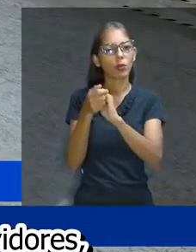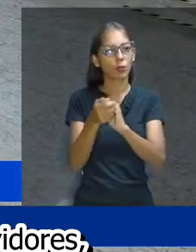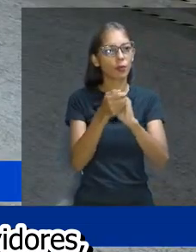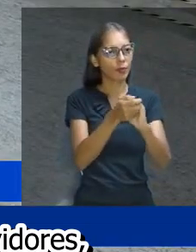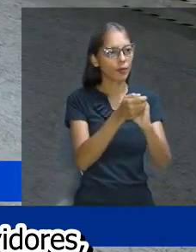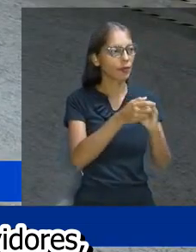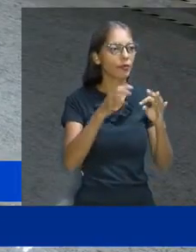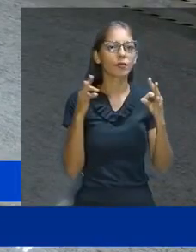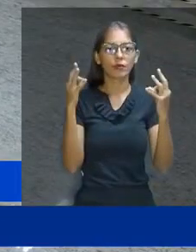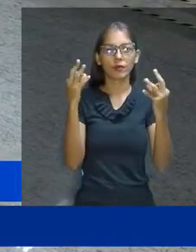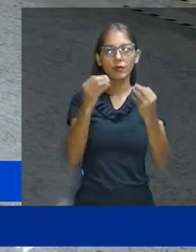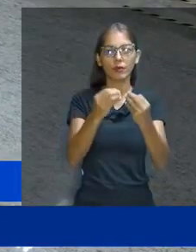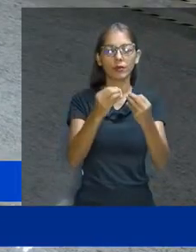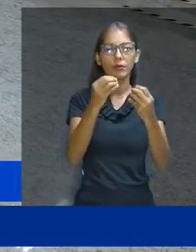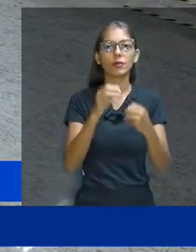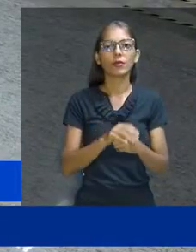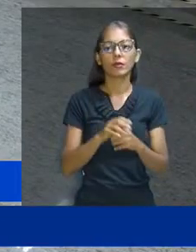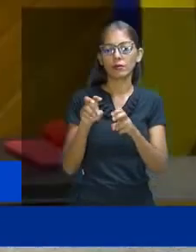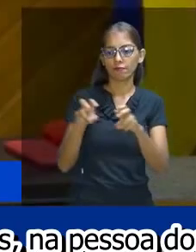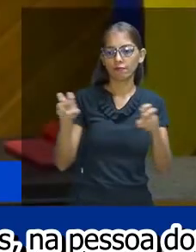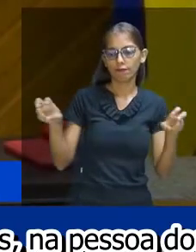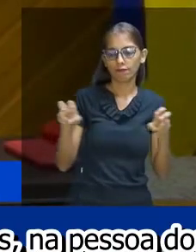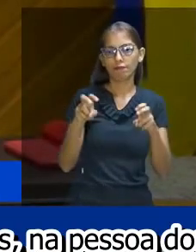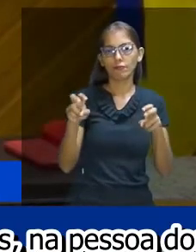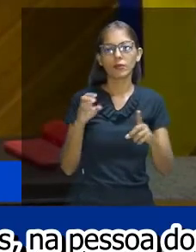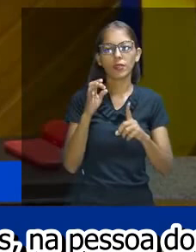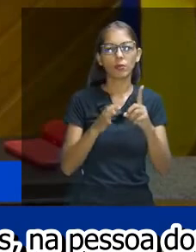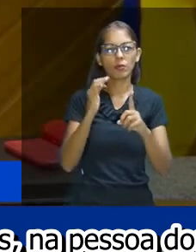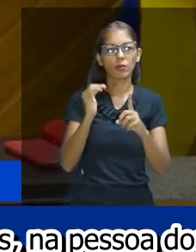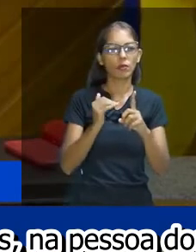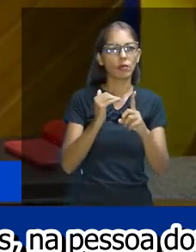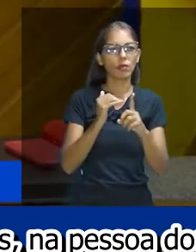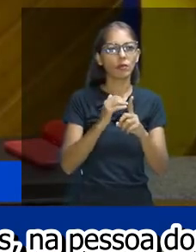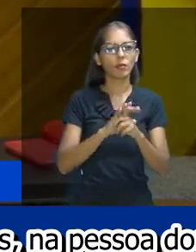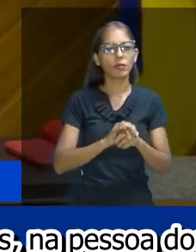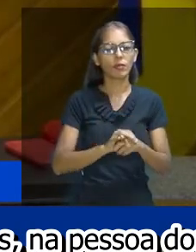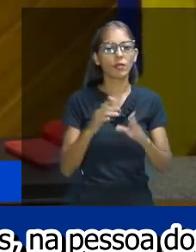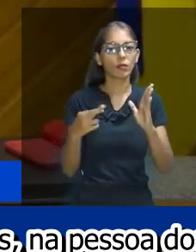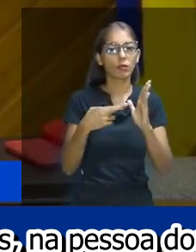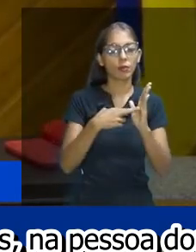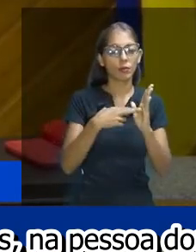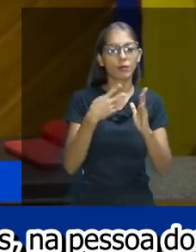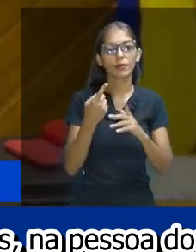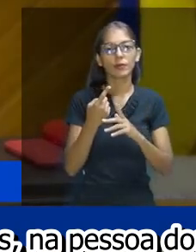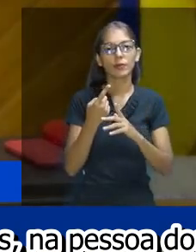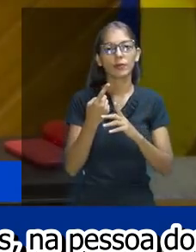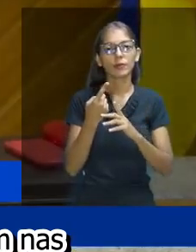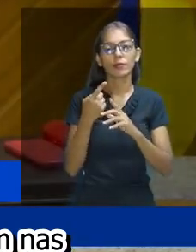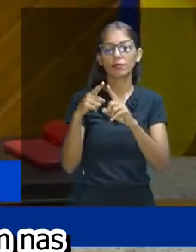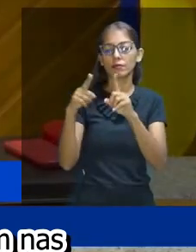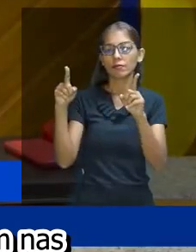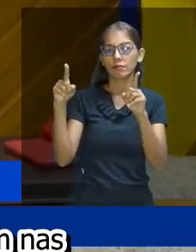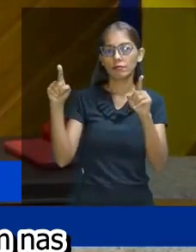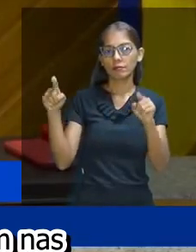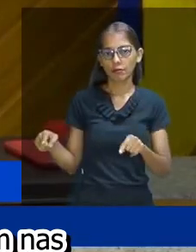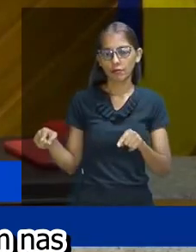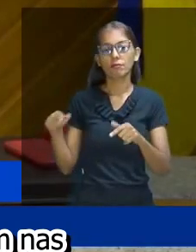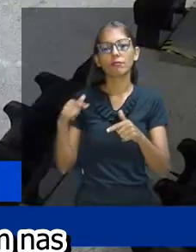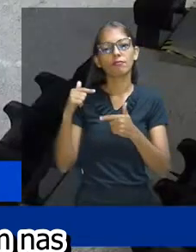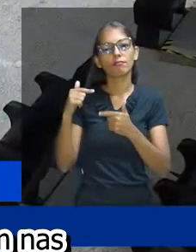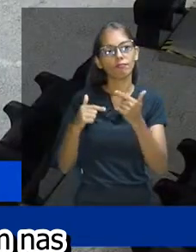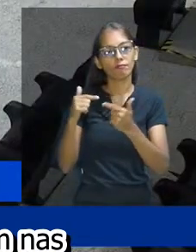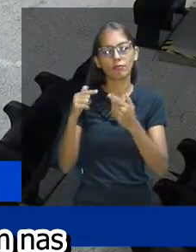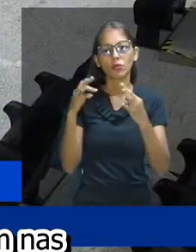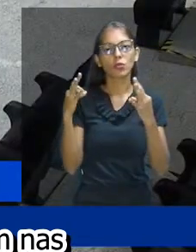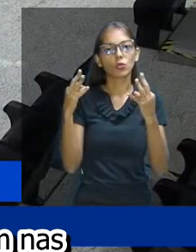todos os servidores, ao Procurador Regional Eleitoral, doutor Milton, aos advogados, na pessoa do doutor Severo, e a